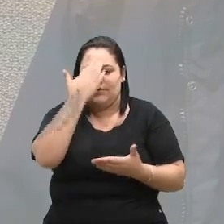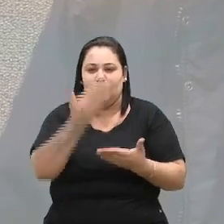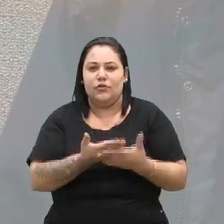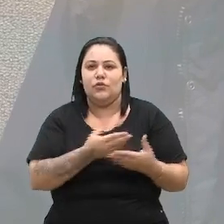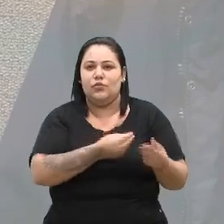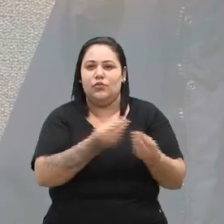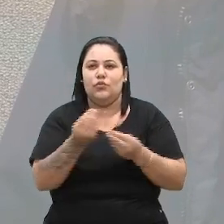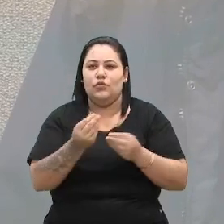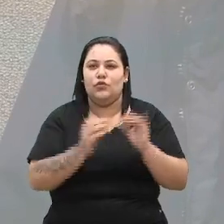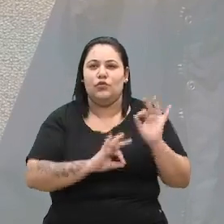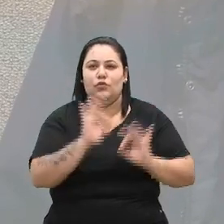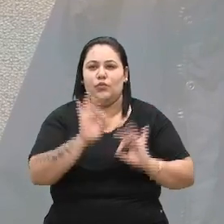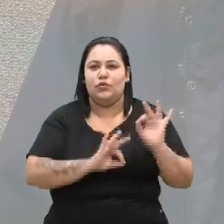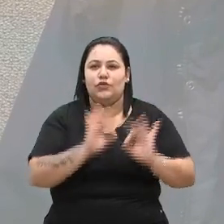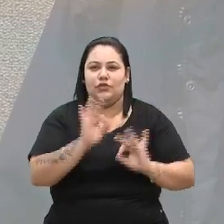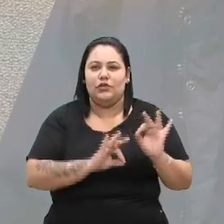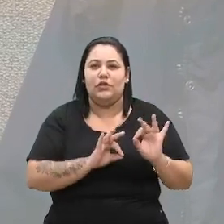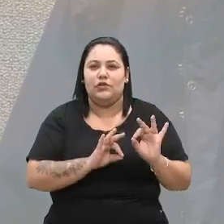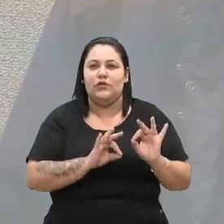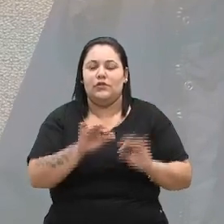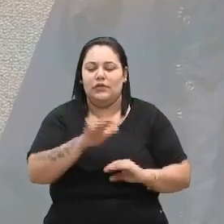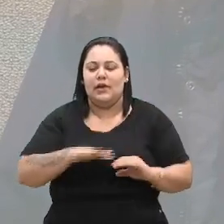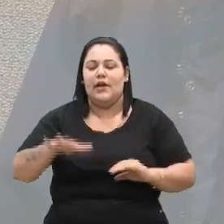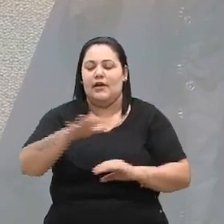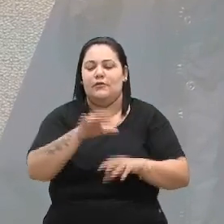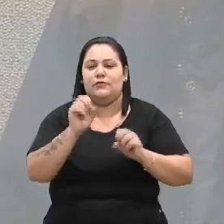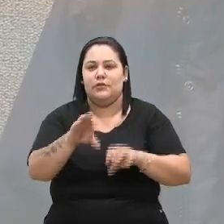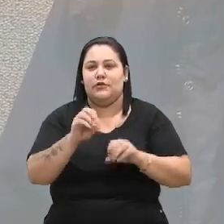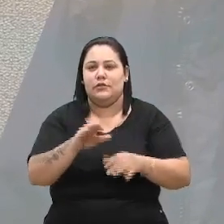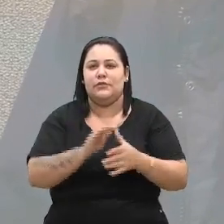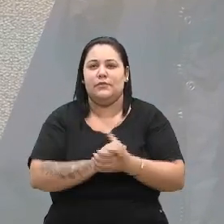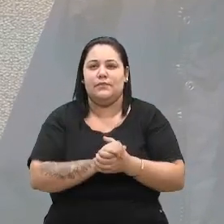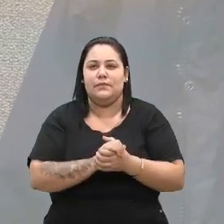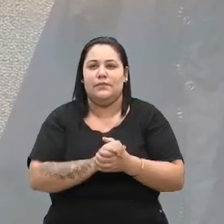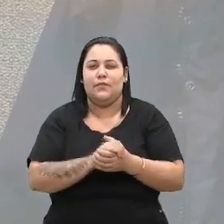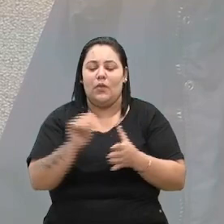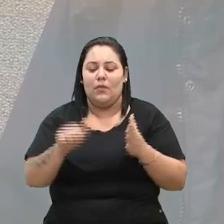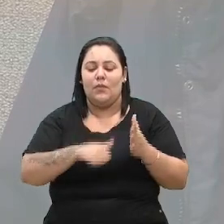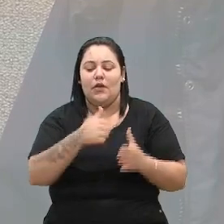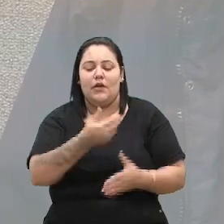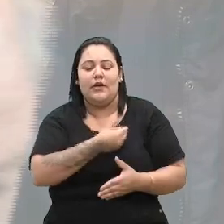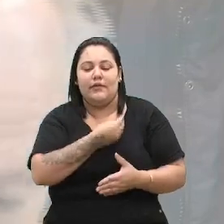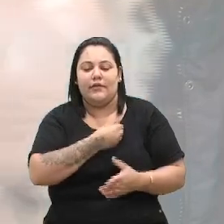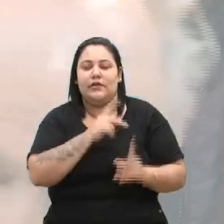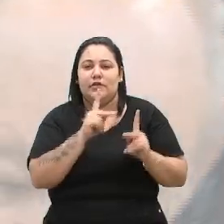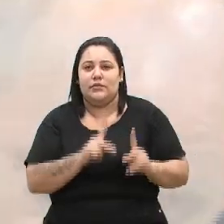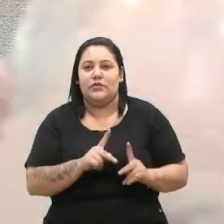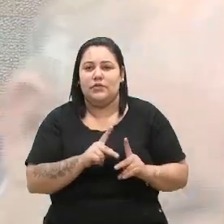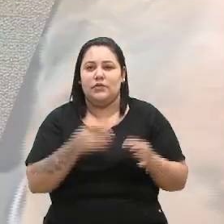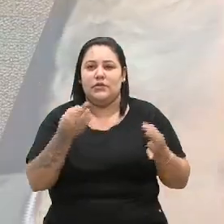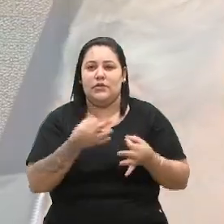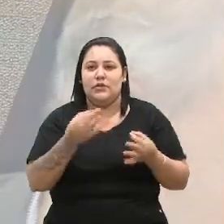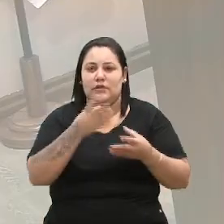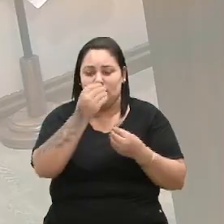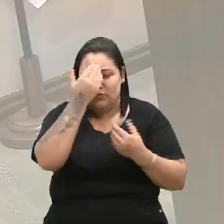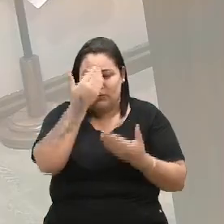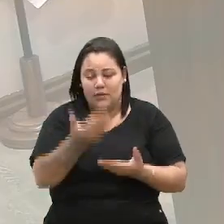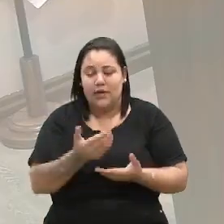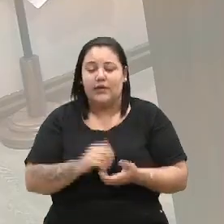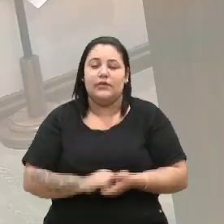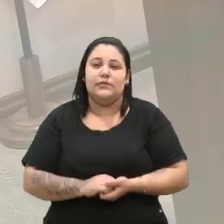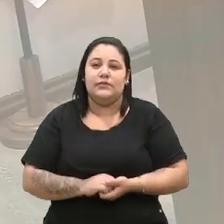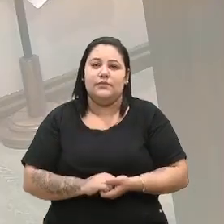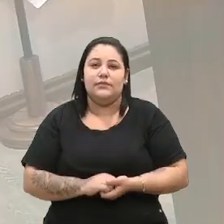projeto e no projeto educacional. Esse melhora, de fato, a vida das pessoas. Muito obrigado. Obrigado,